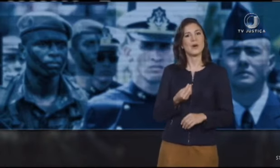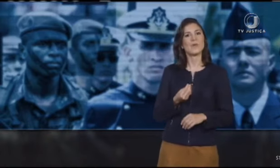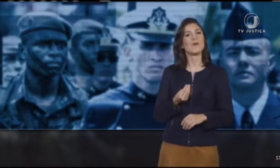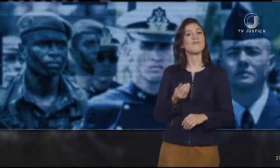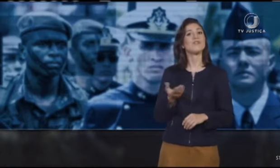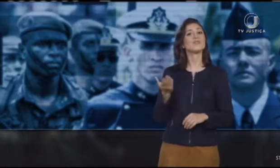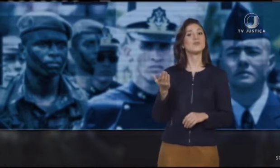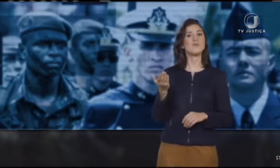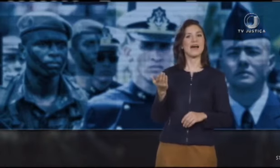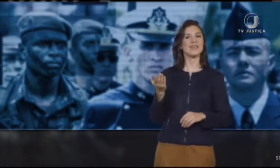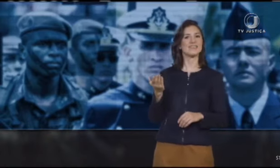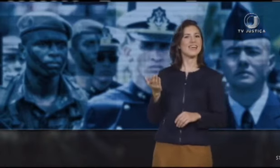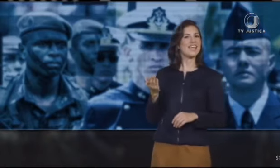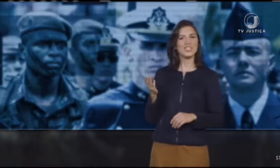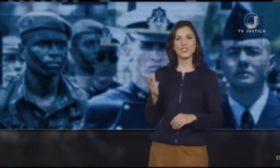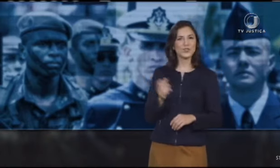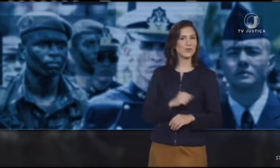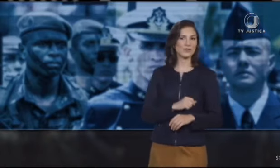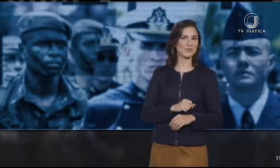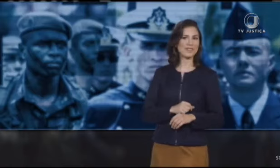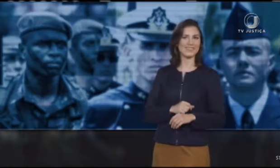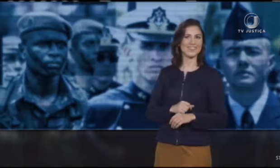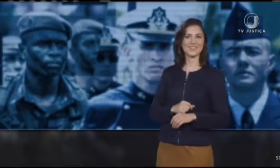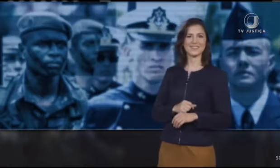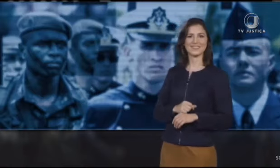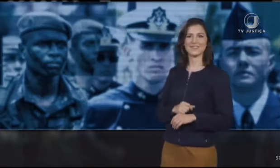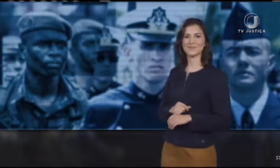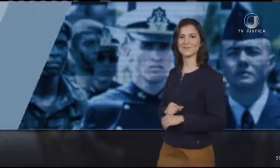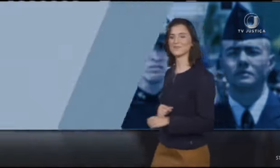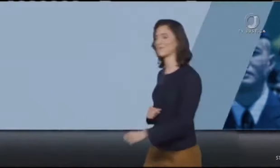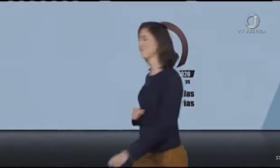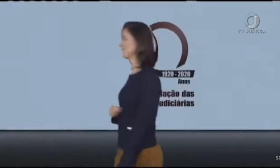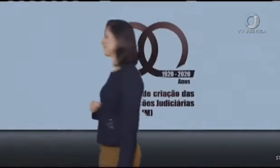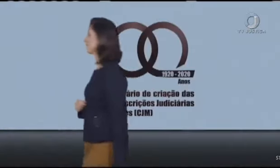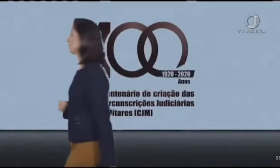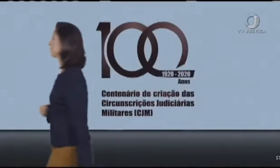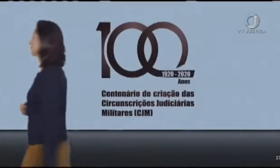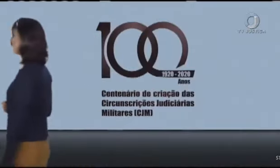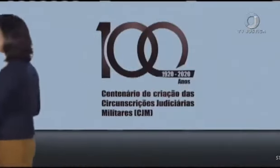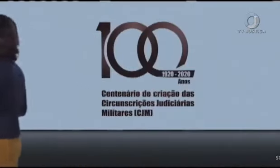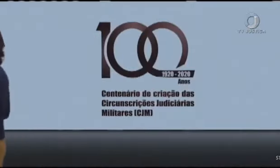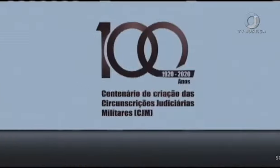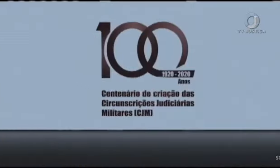contribuição para o avanço do país e de todos os brasileiros.